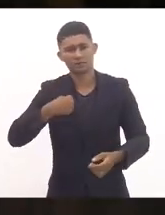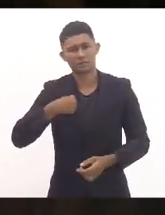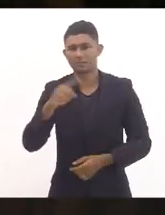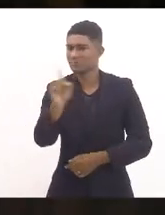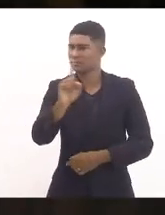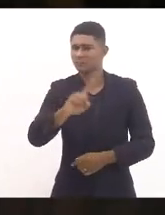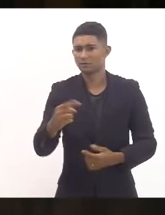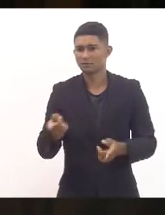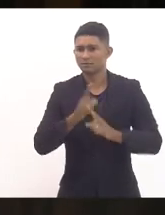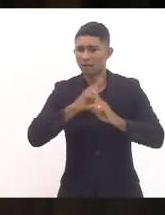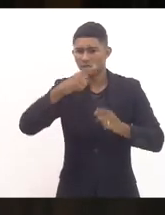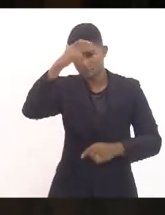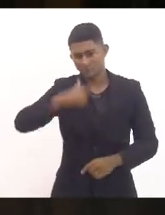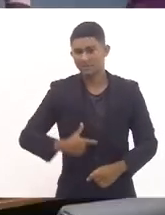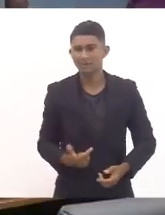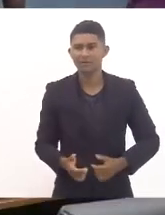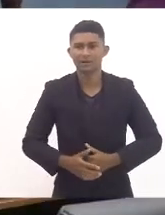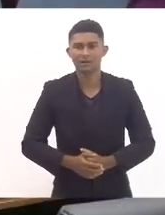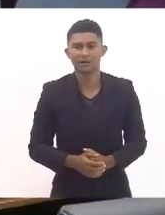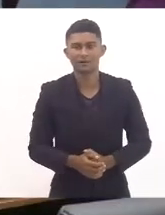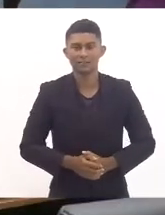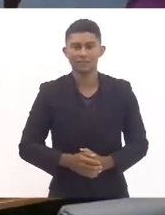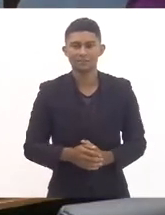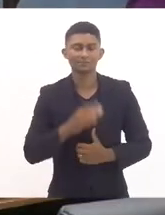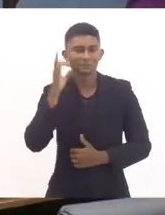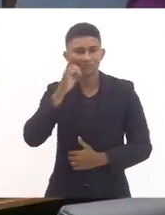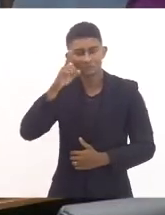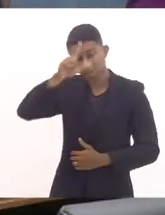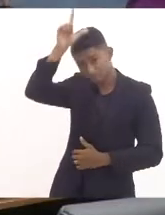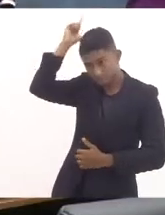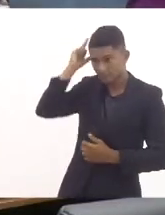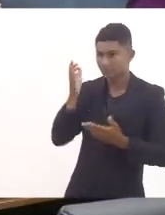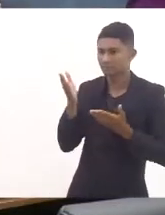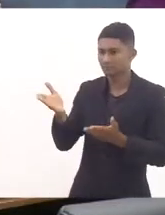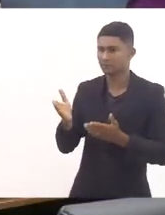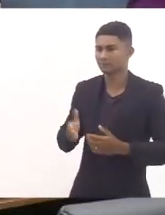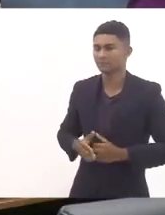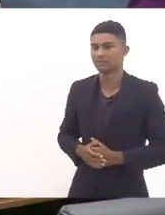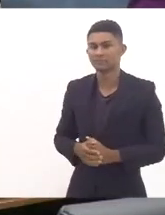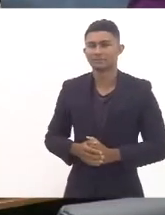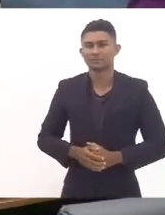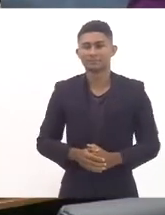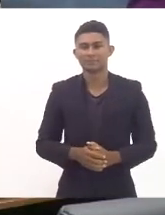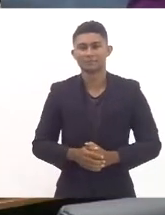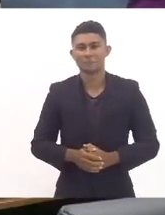Reclama comigo, por favor. Deputado Luiz Paulo.